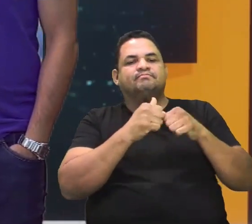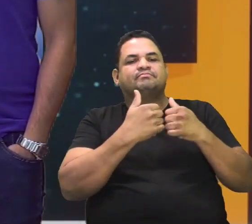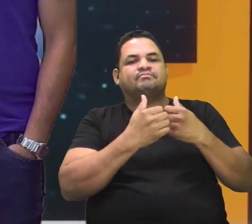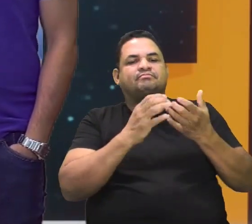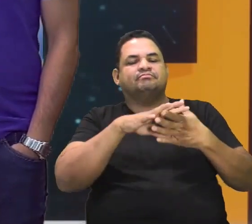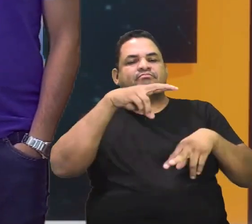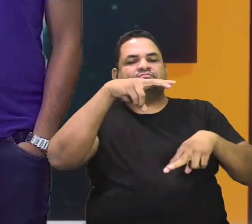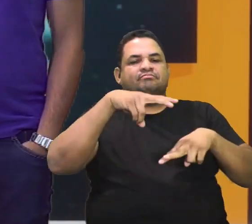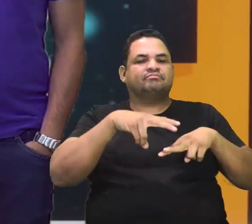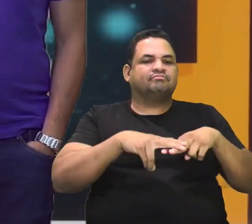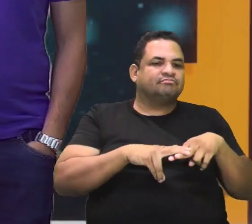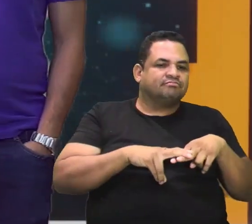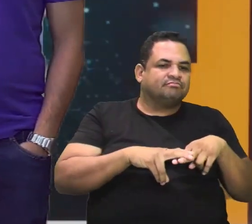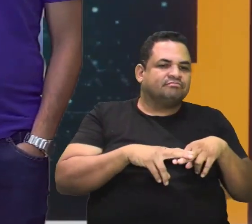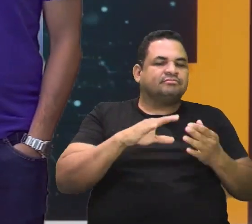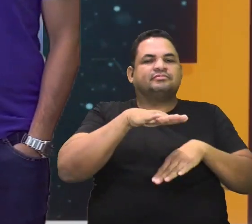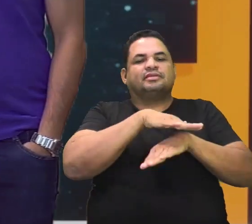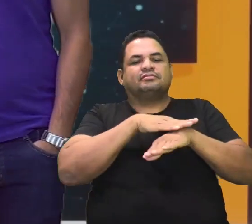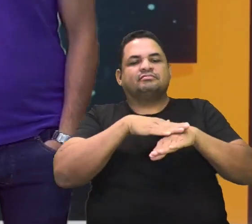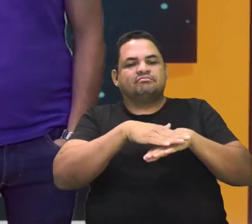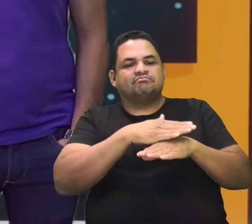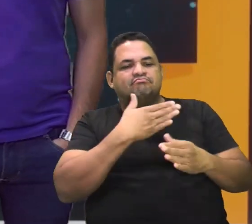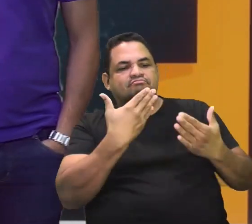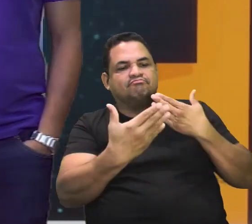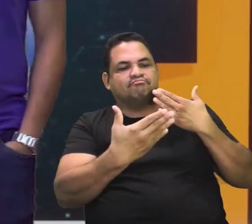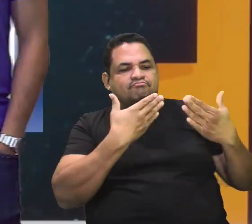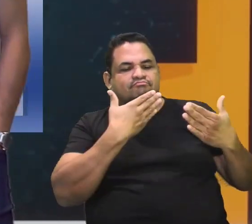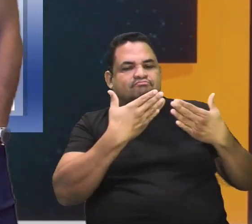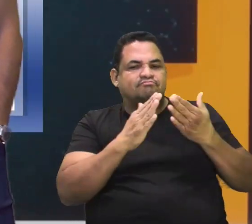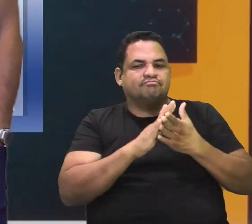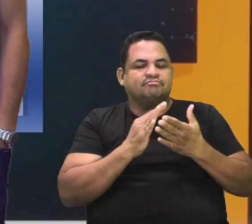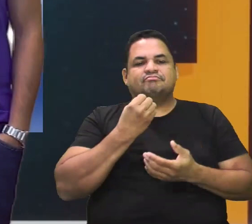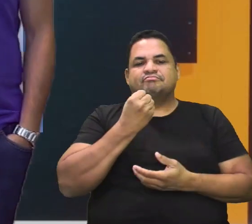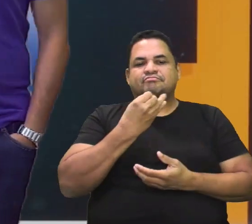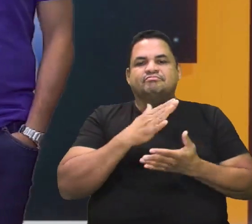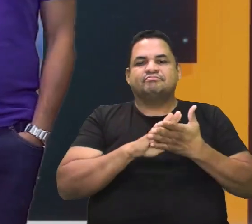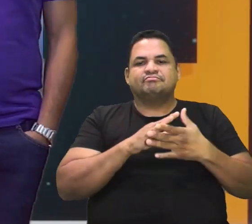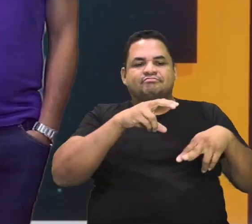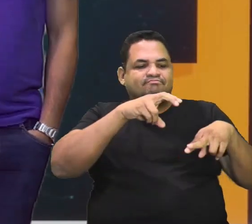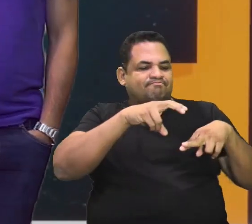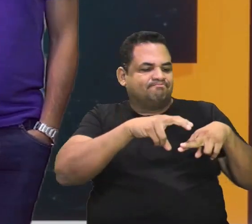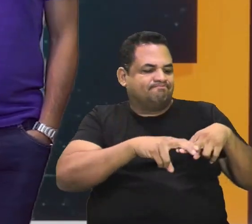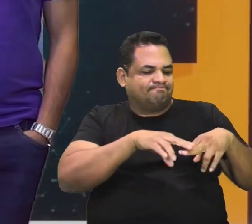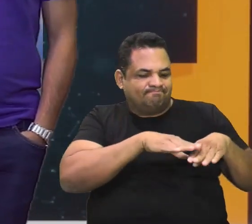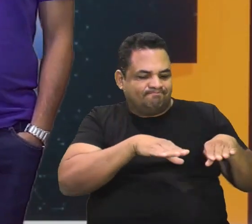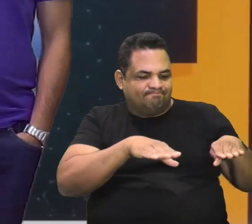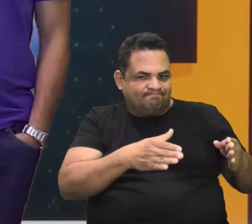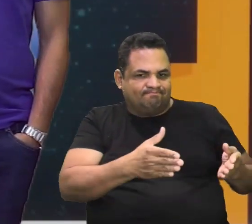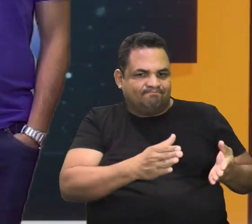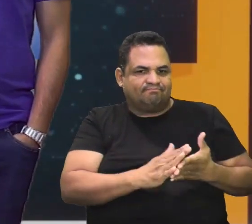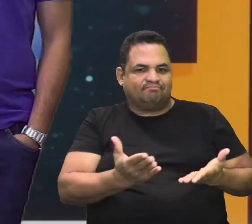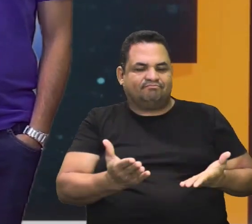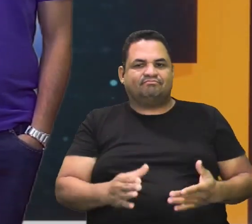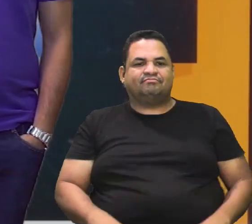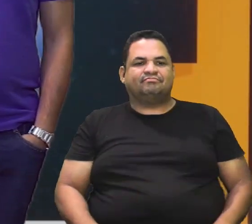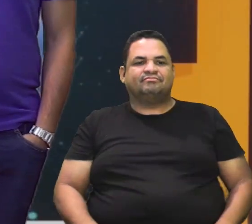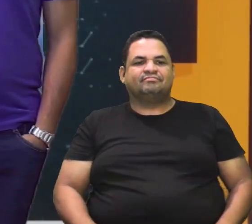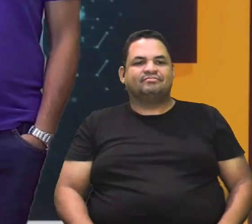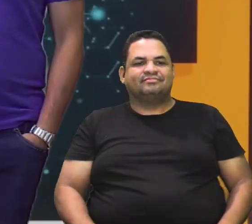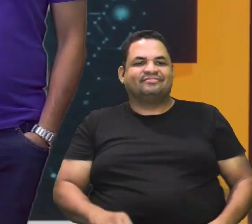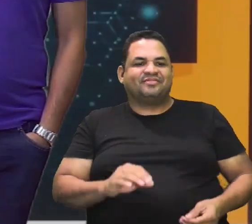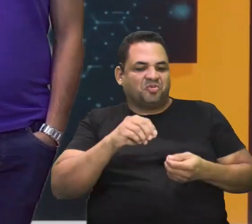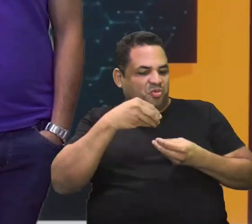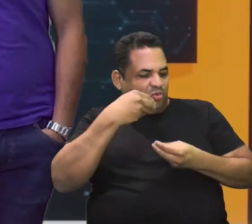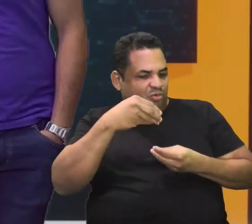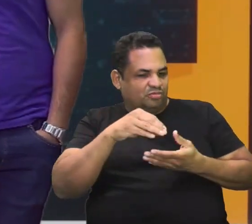se sente bem, né? Confortável, agradável, é muito bom. Uns banquinhos, bem que no chão também fica legal para sentar, né?